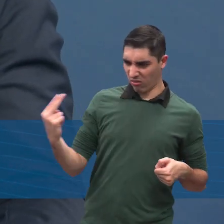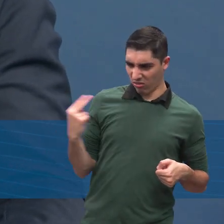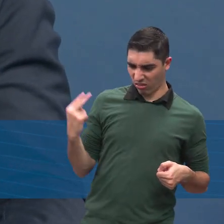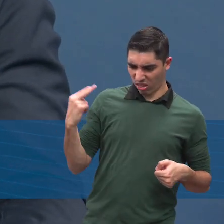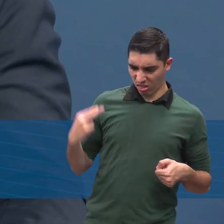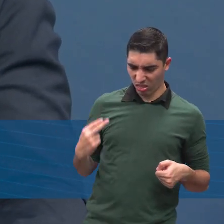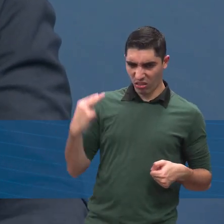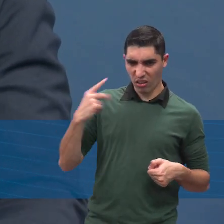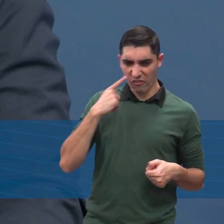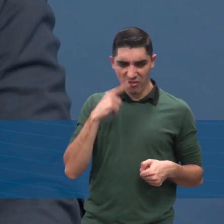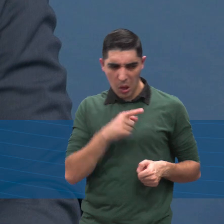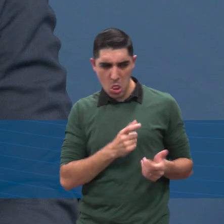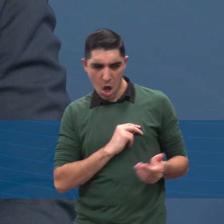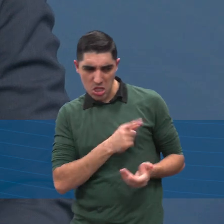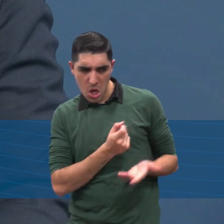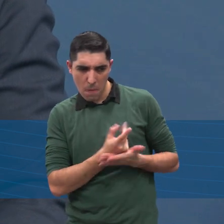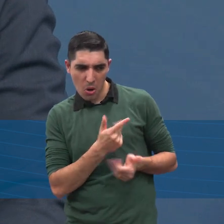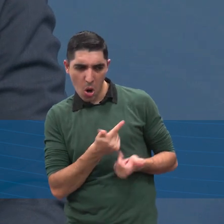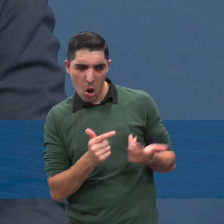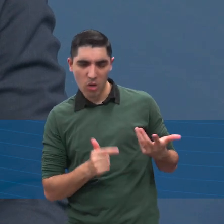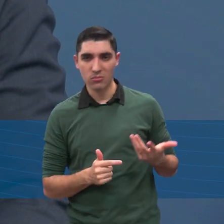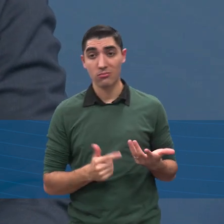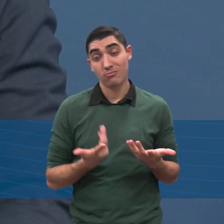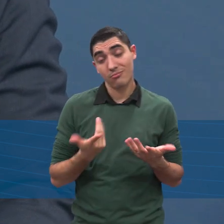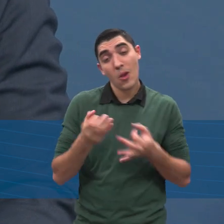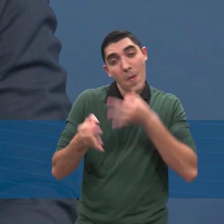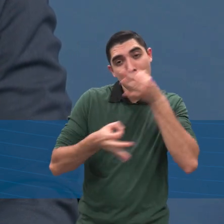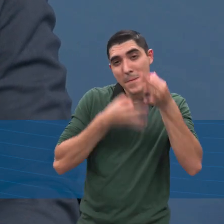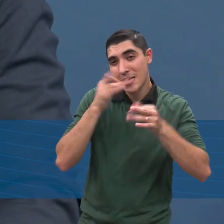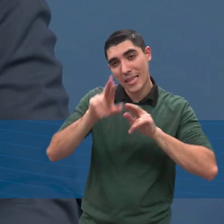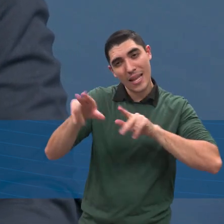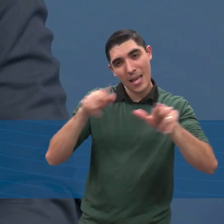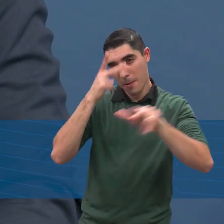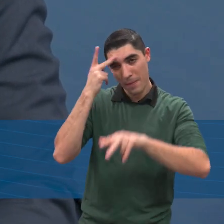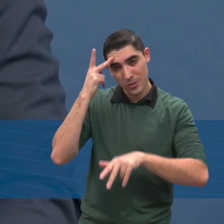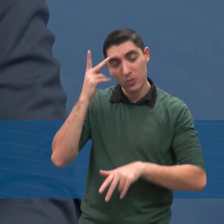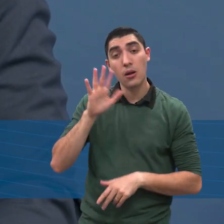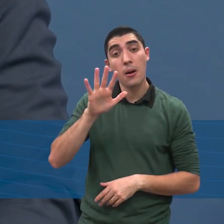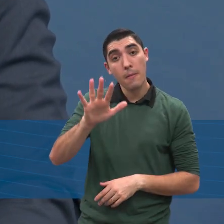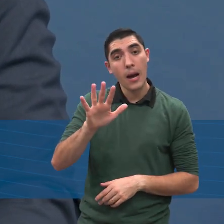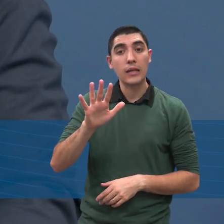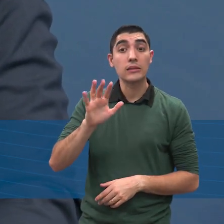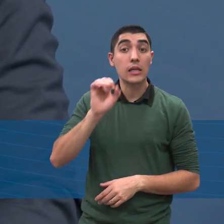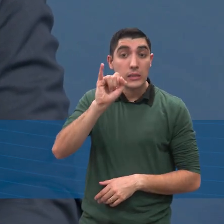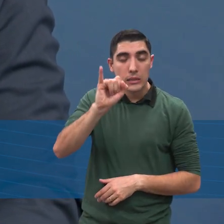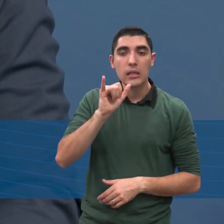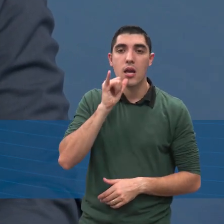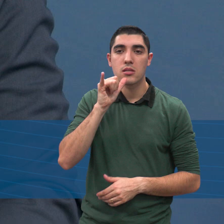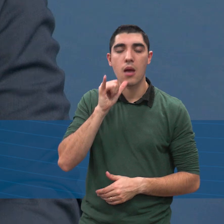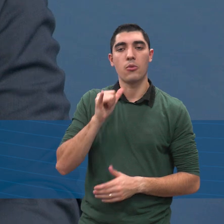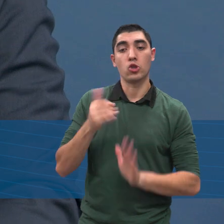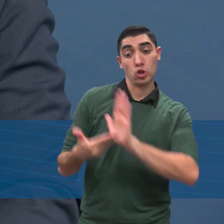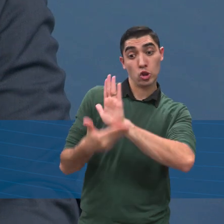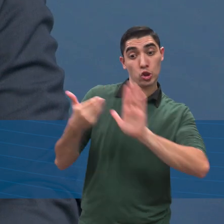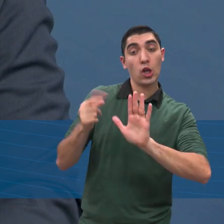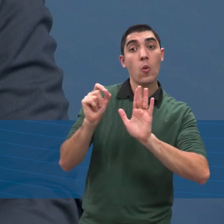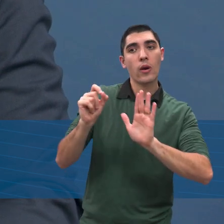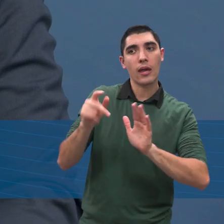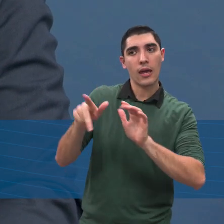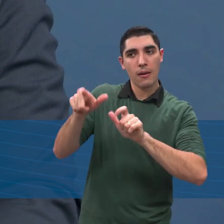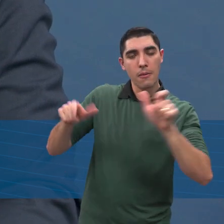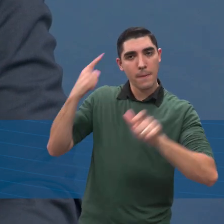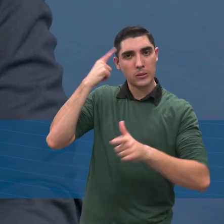Existe essa visão também, né? Mas para isso a pessoa pode fazer, a partir do recuo obrigatório,